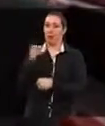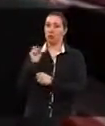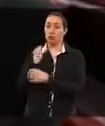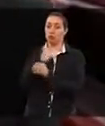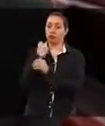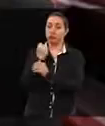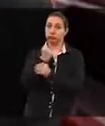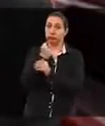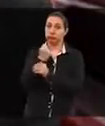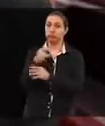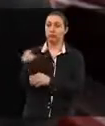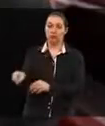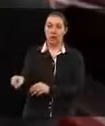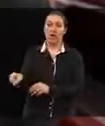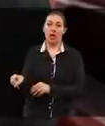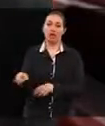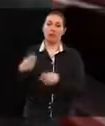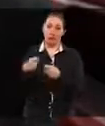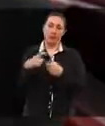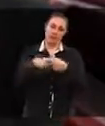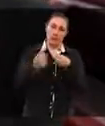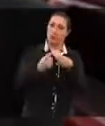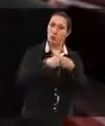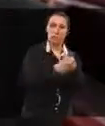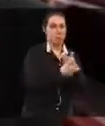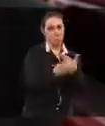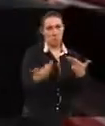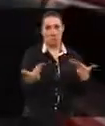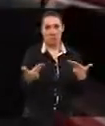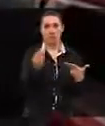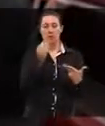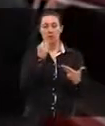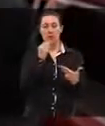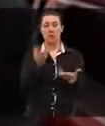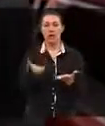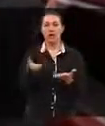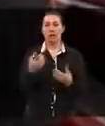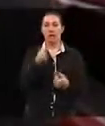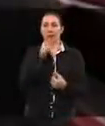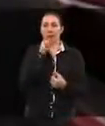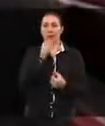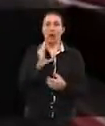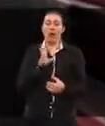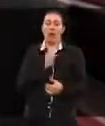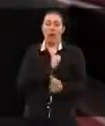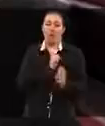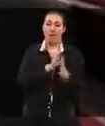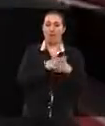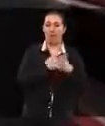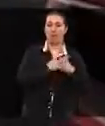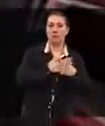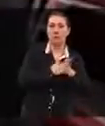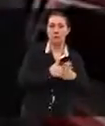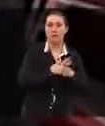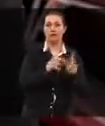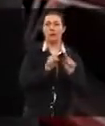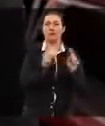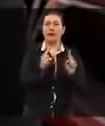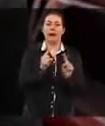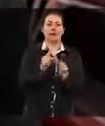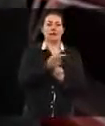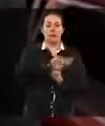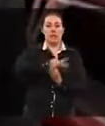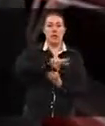né? Então a gente vai precisar, obviamente, fazer algumas exclusões mais drásticas, né? Olha, ele ama batata frita, mas